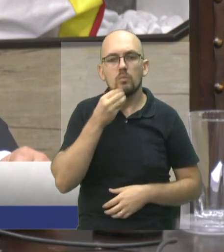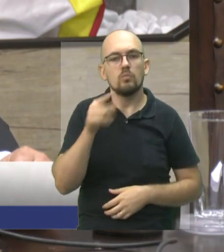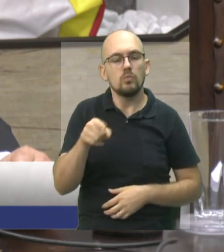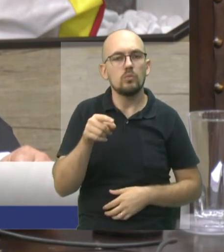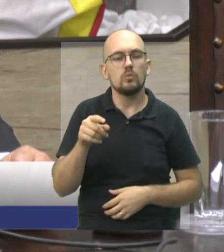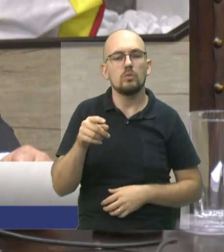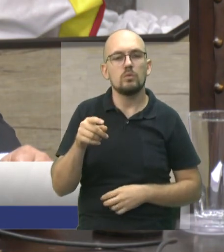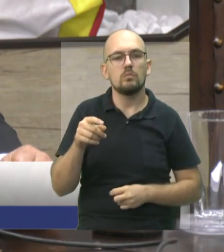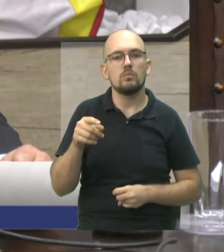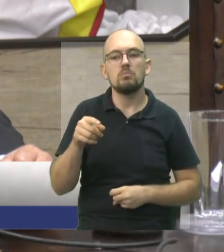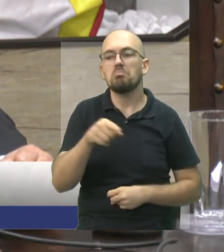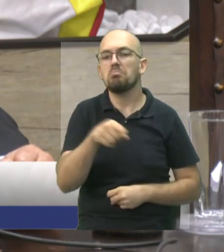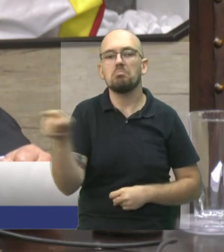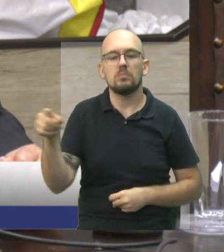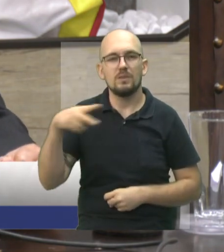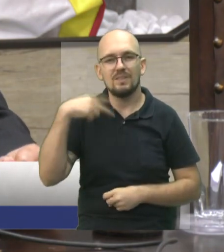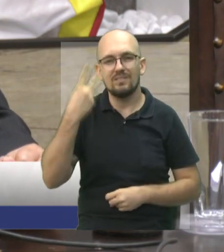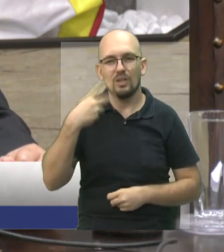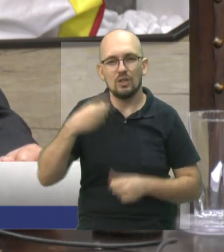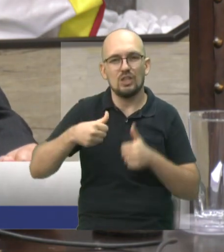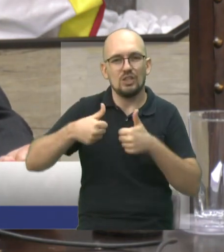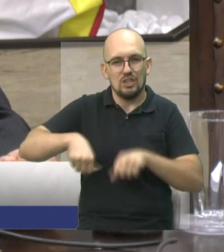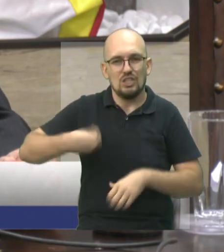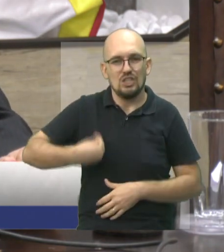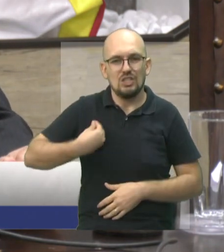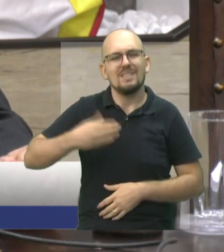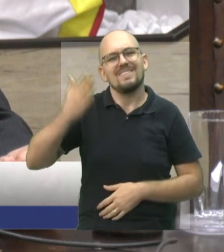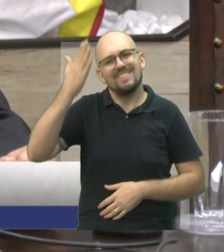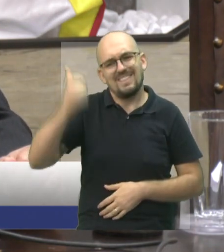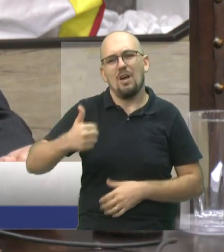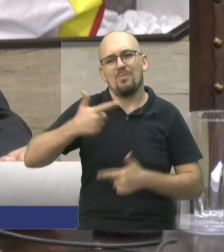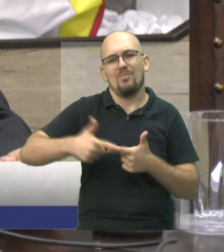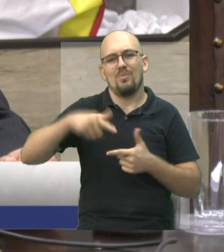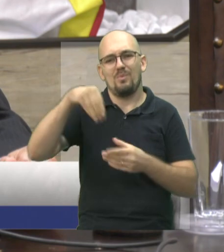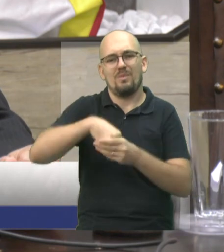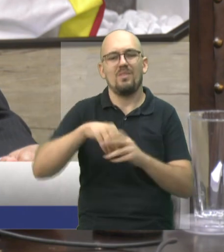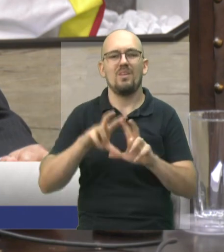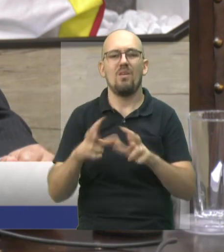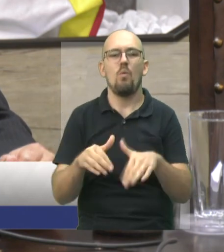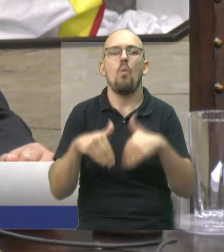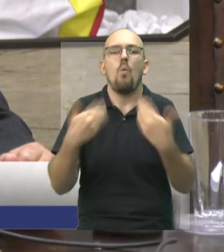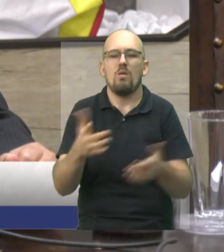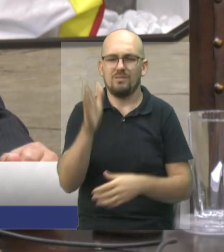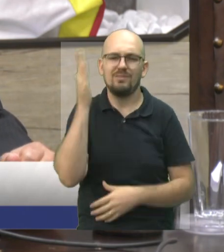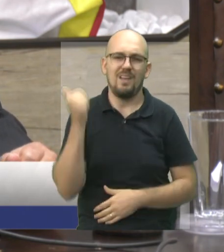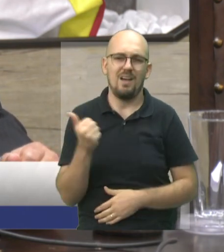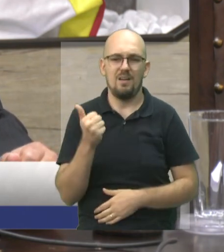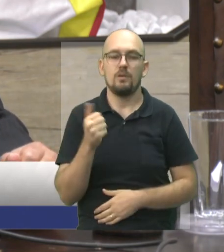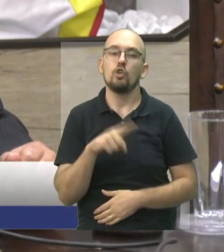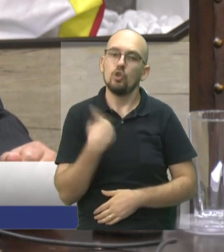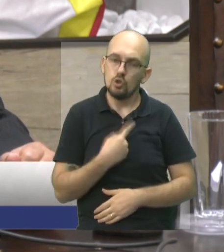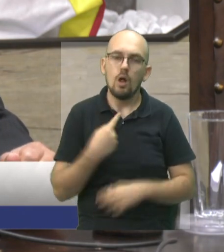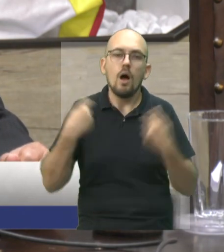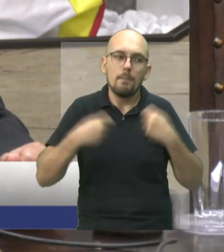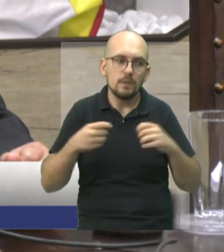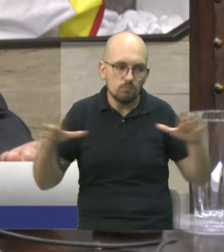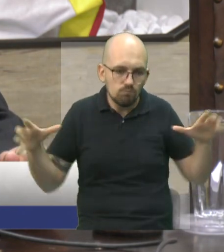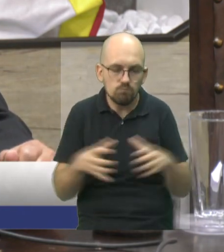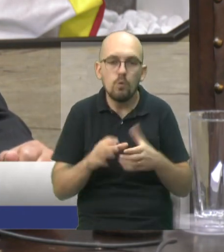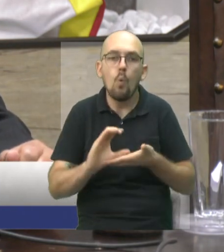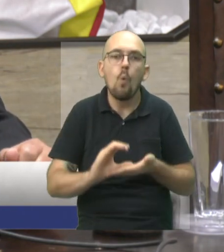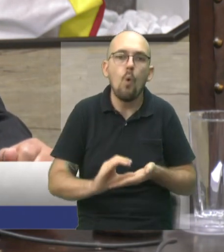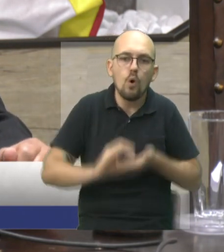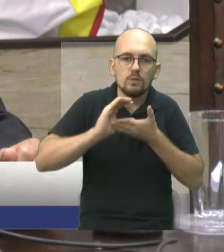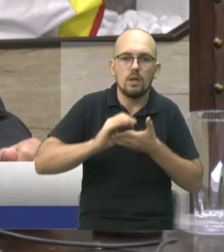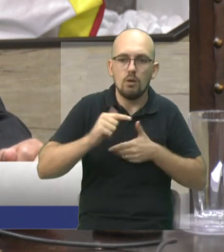os remanescentes vereadores que estão aqui sabem o problema que essa Câmara tem aqui e nós precisamos formar um conselho para que a